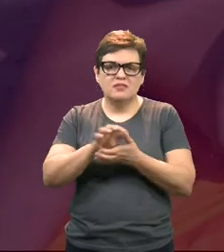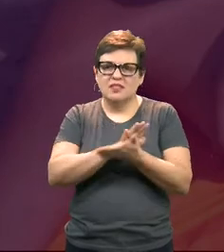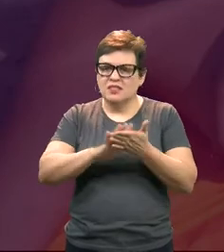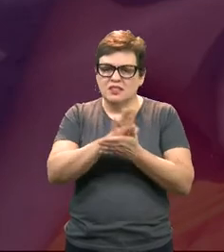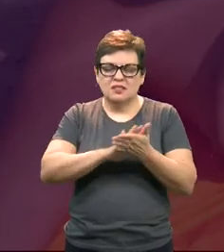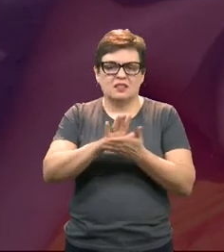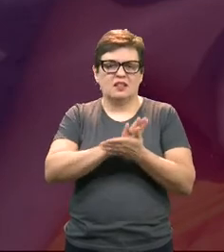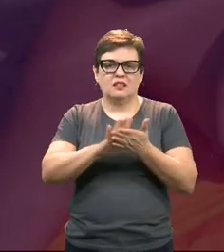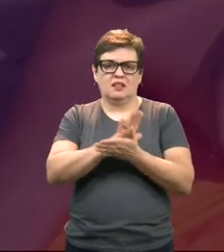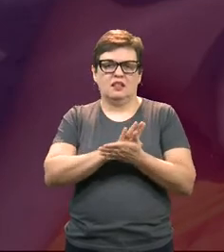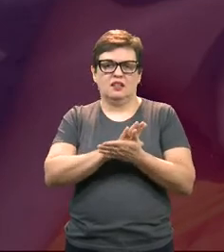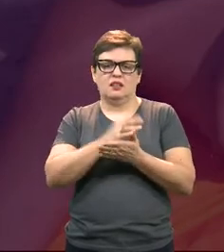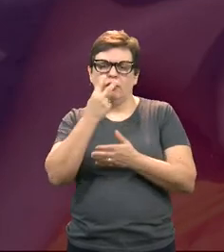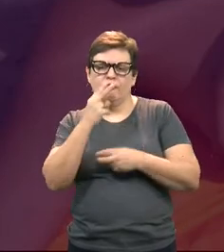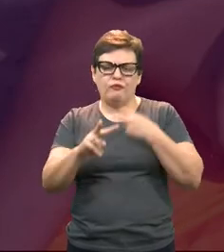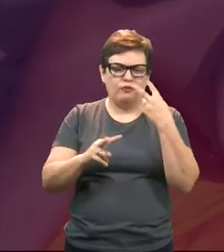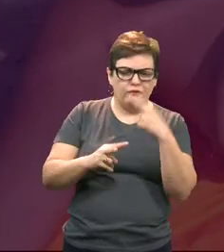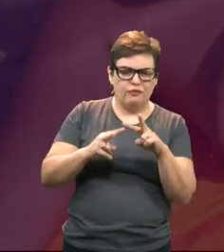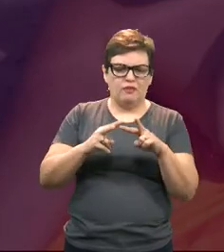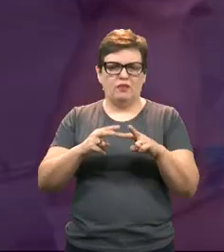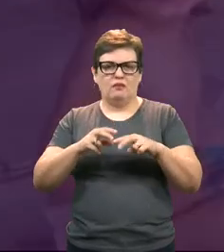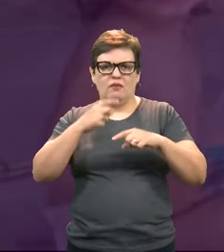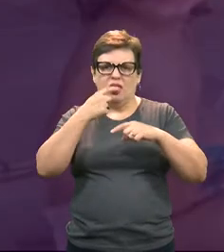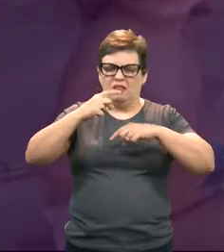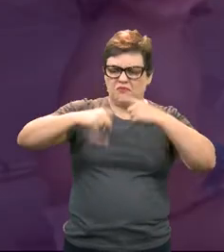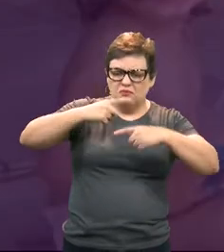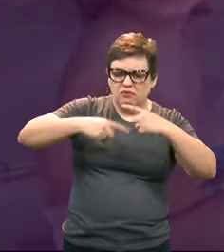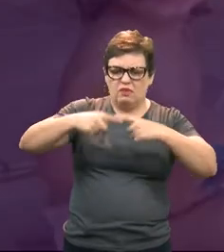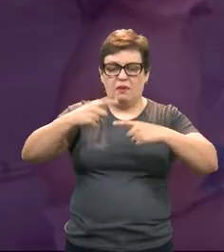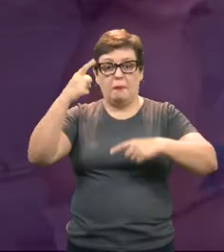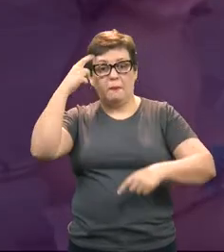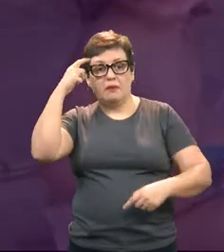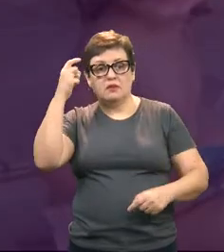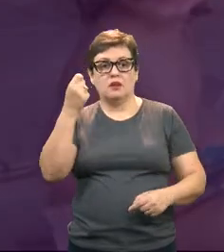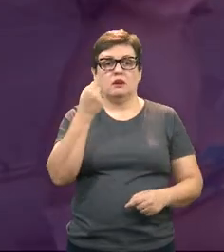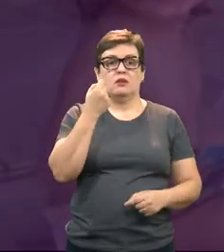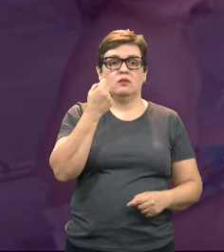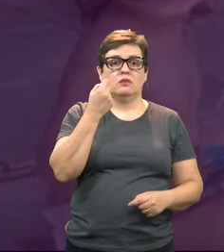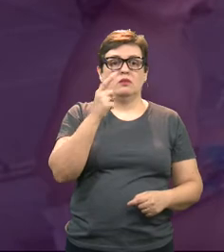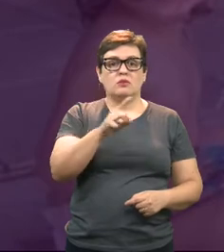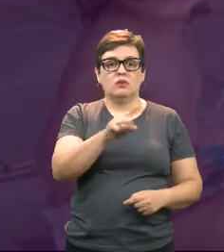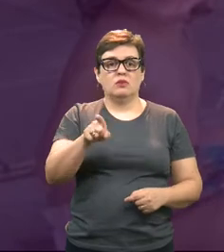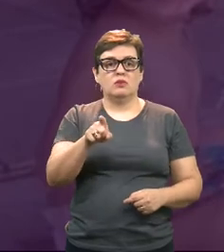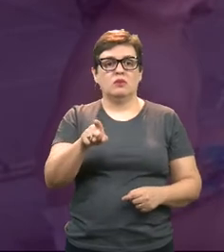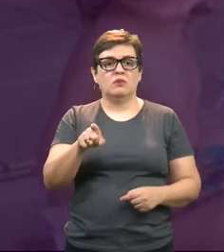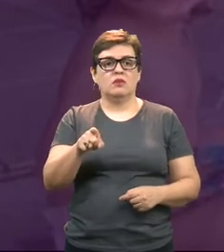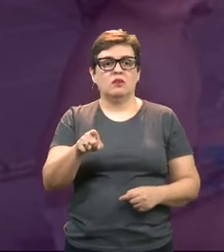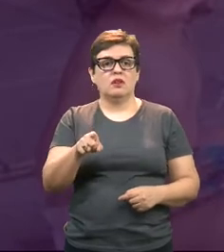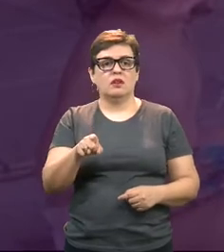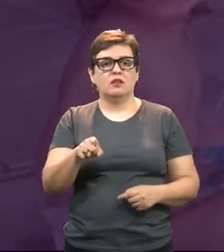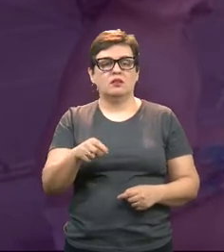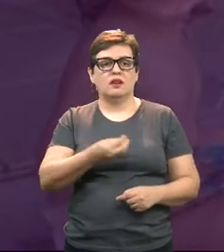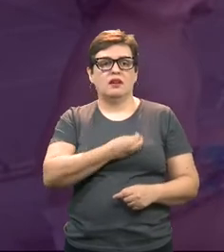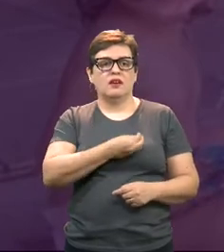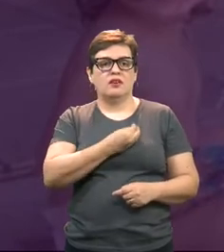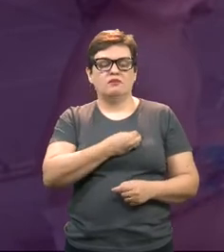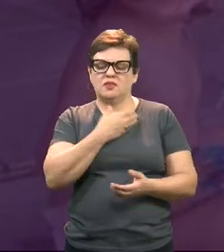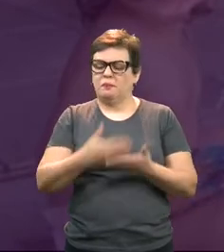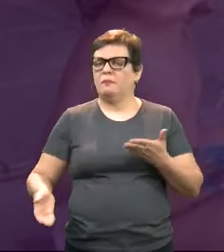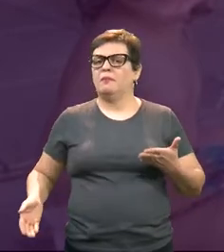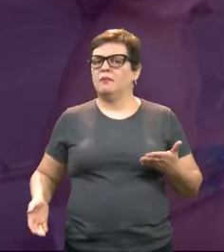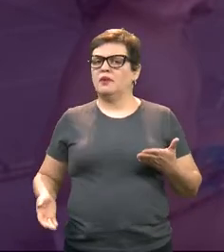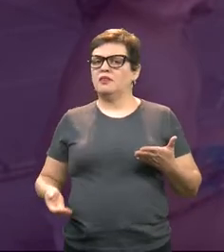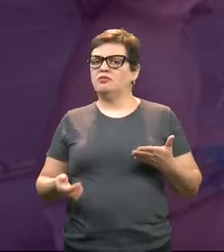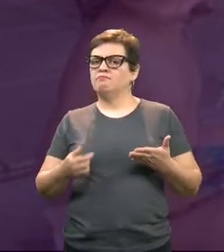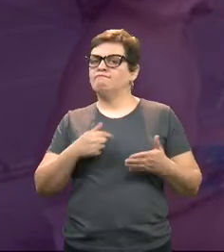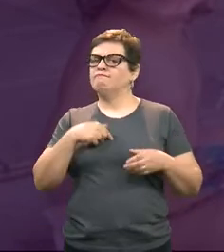vê-lo convulsionando todos os dias, e pensar que numa dessas a vida dele pode vir a fio? Não. Eu preciso